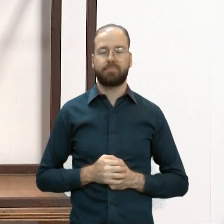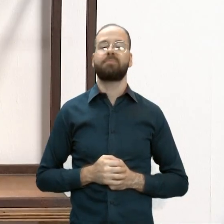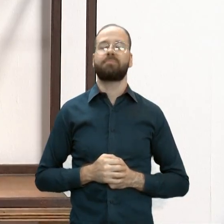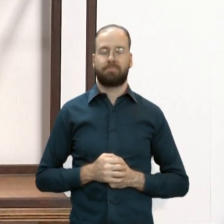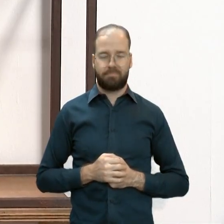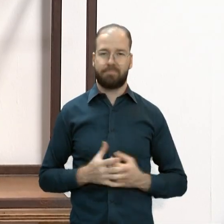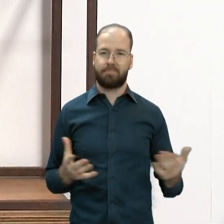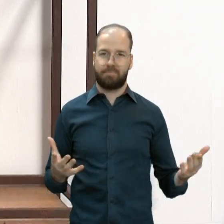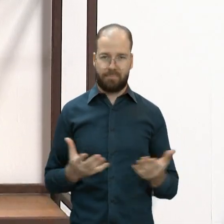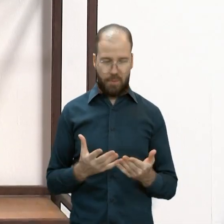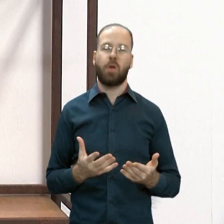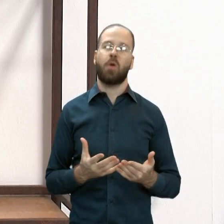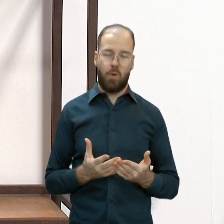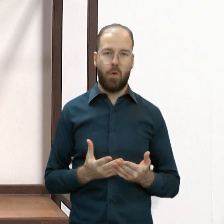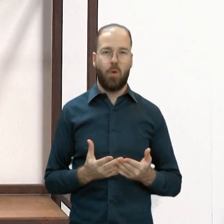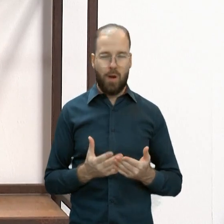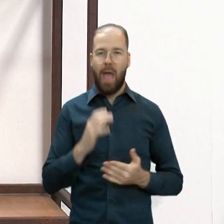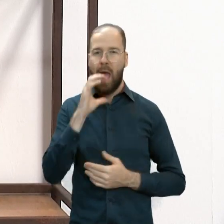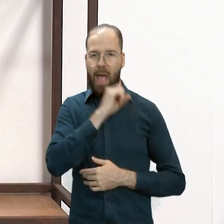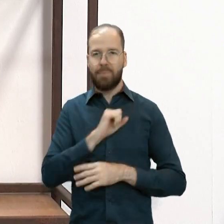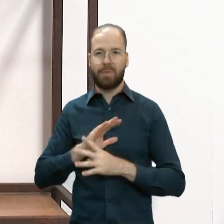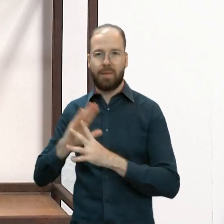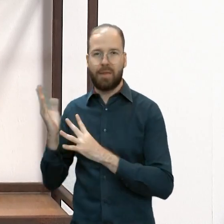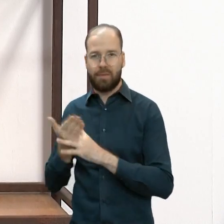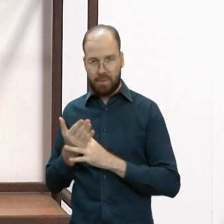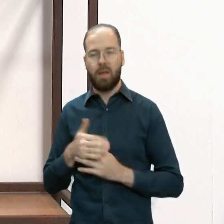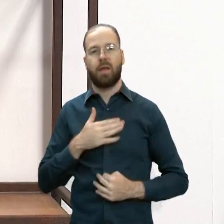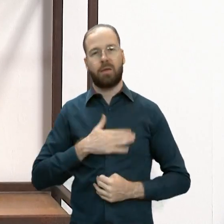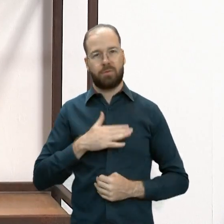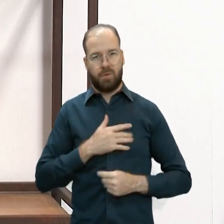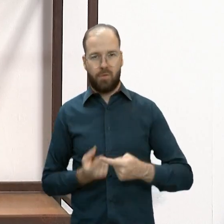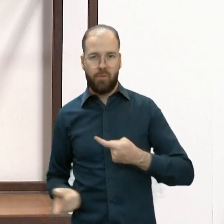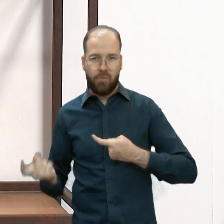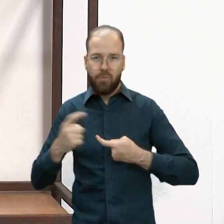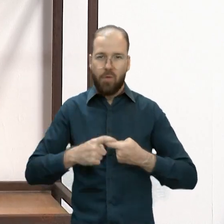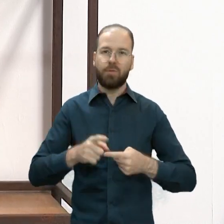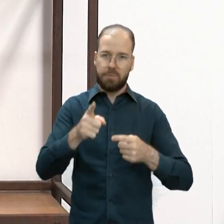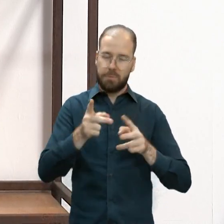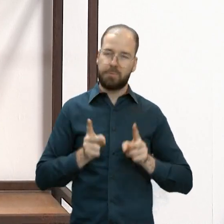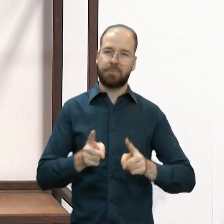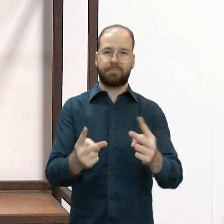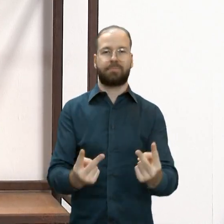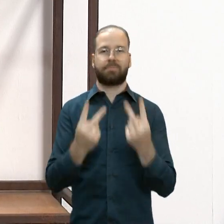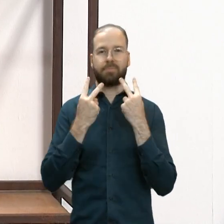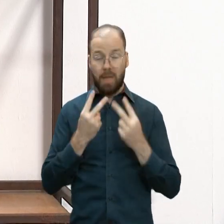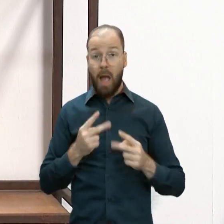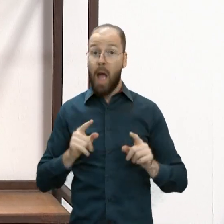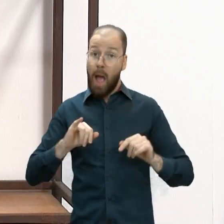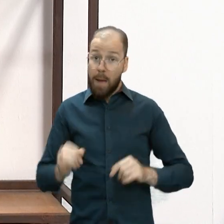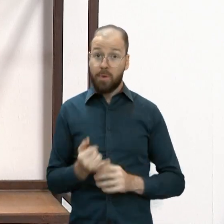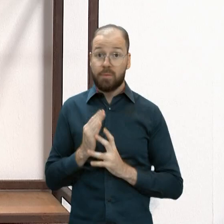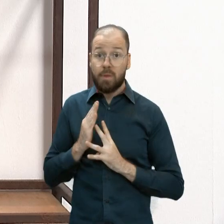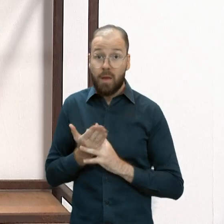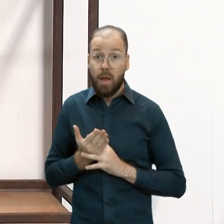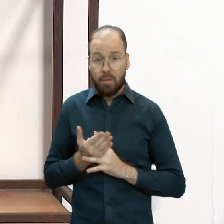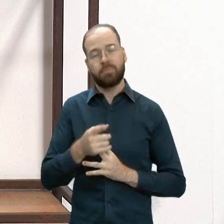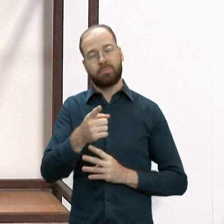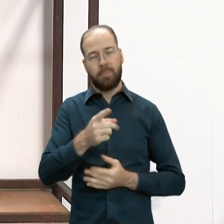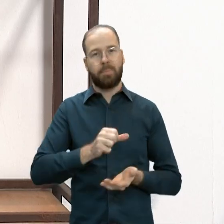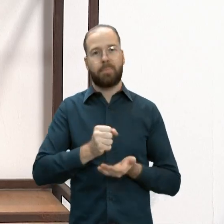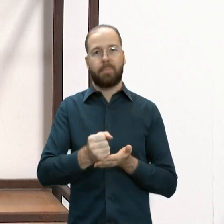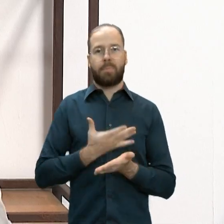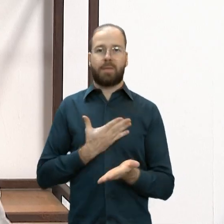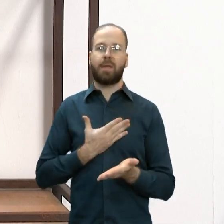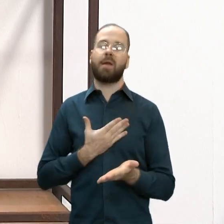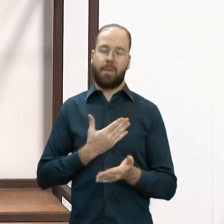Muito bem, agora vamos então para um rápido intervalo, mas daqui a pouquinho a gente volta, não saia daí. E aproveite também esse intervalo para participar com a gente, mandando sua